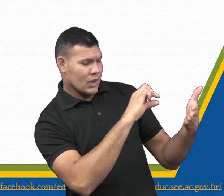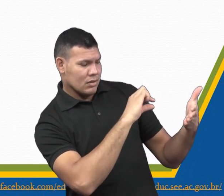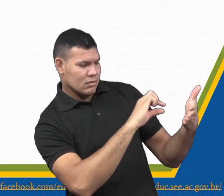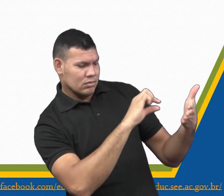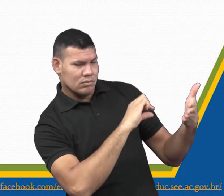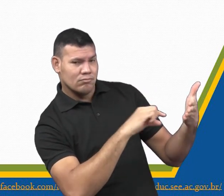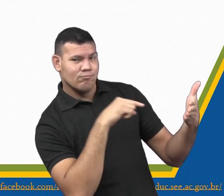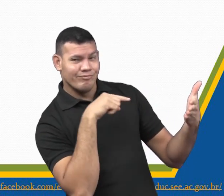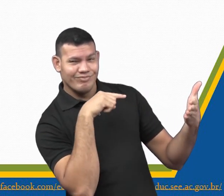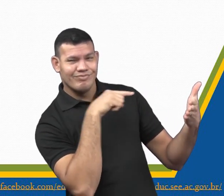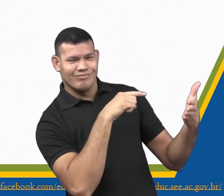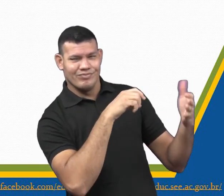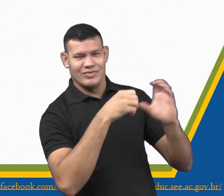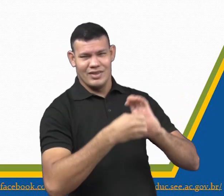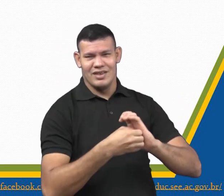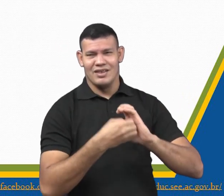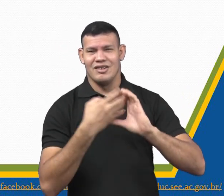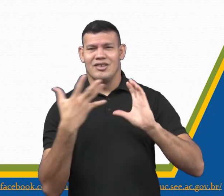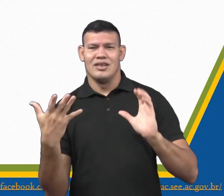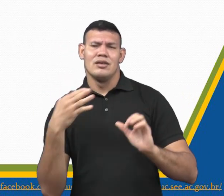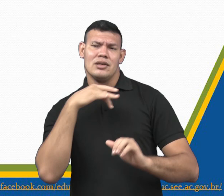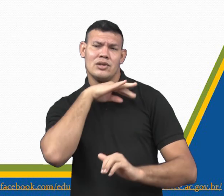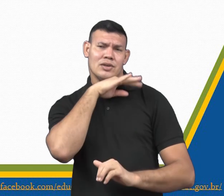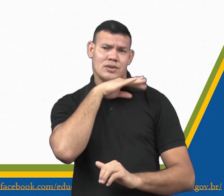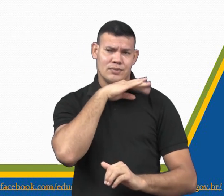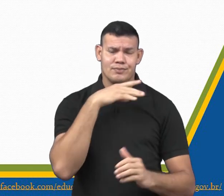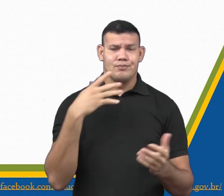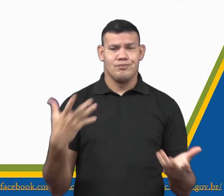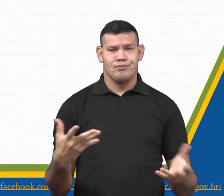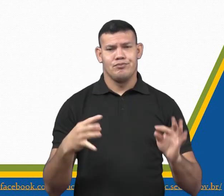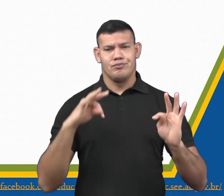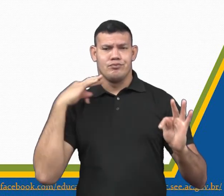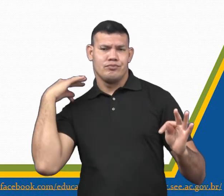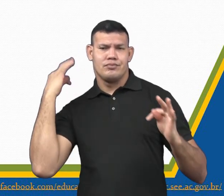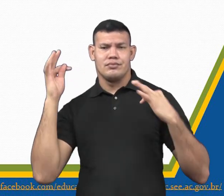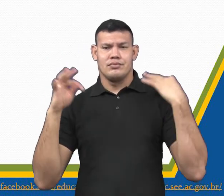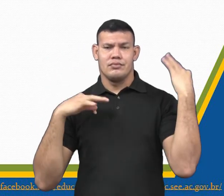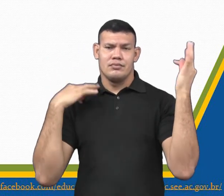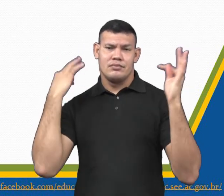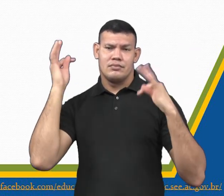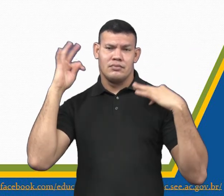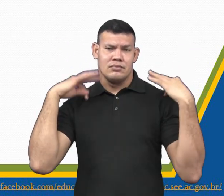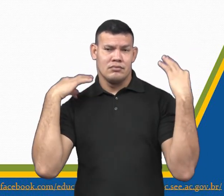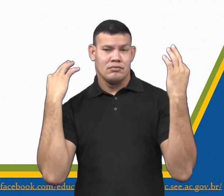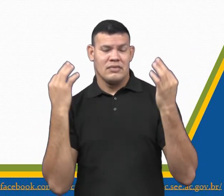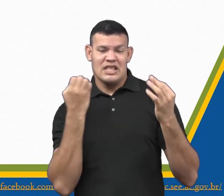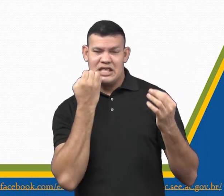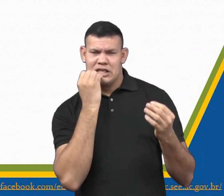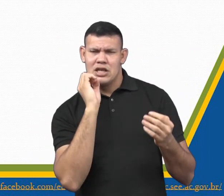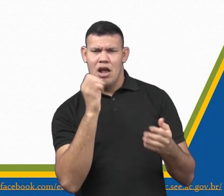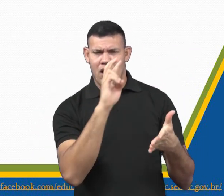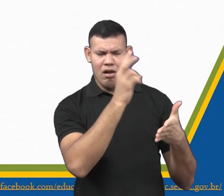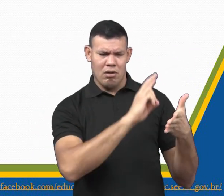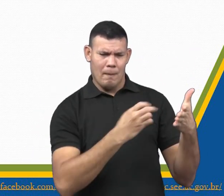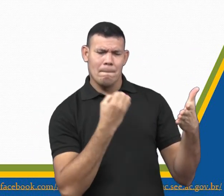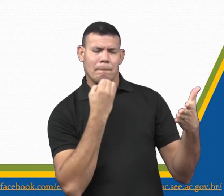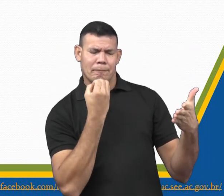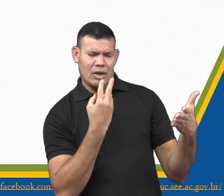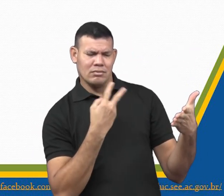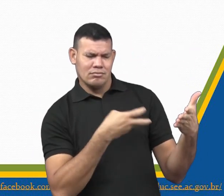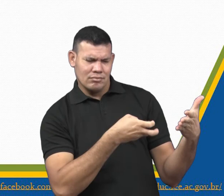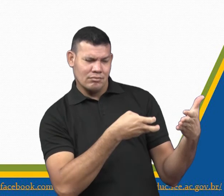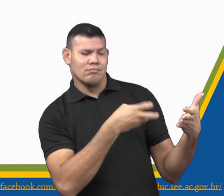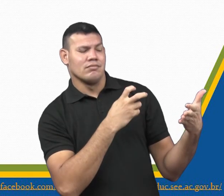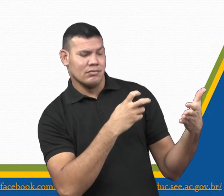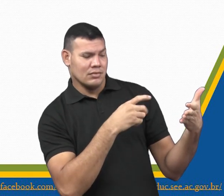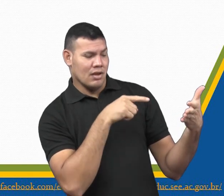parágrafo. Notamos que ele aponta características negativas para o turismo. Se você é um bom leitor e